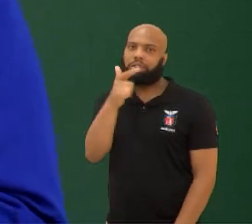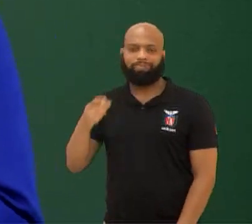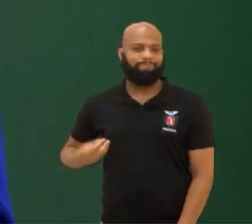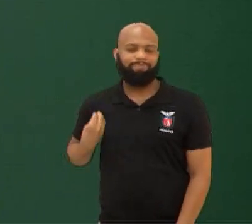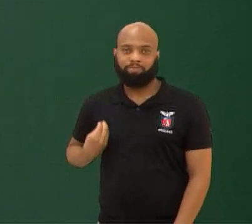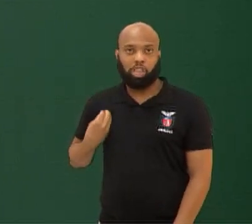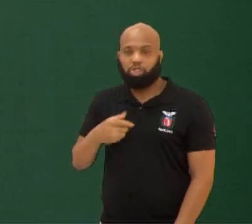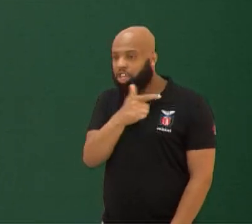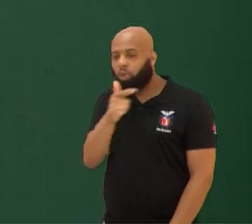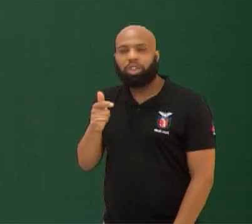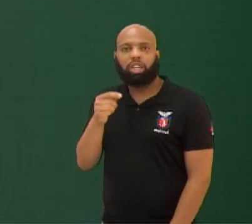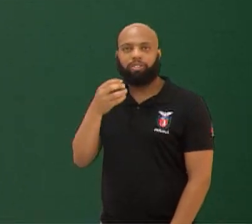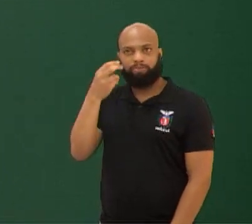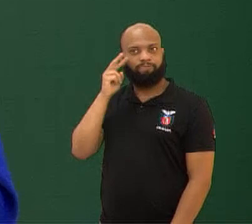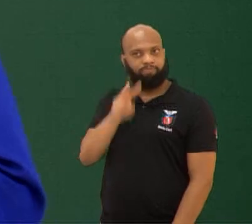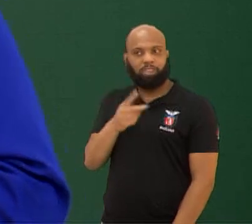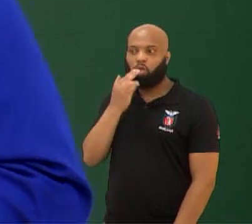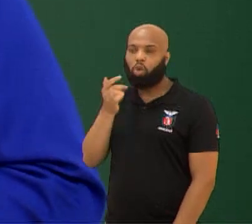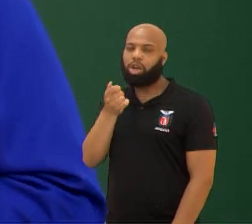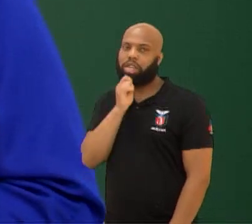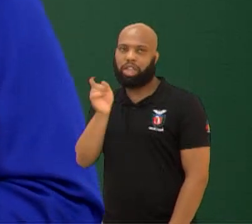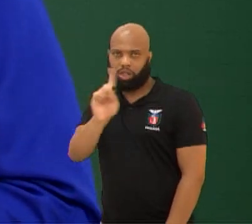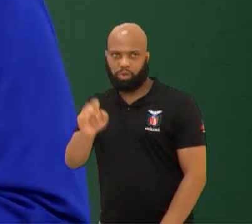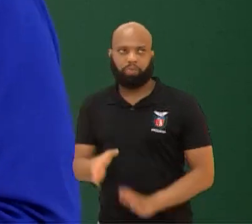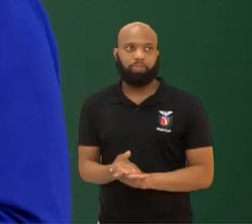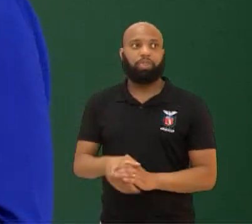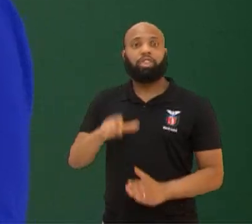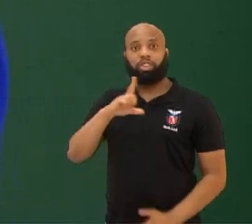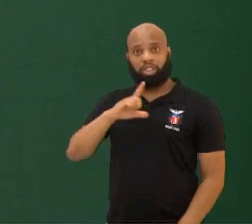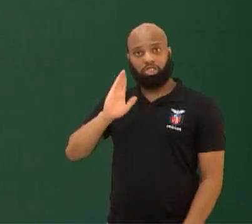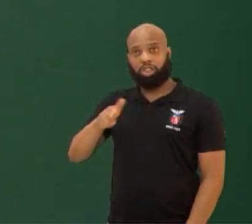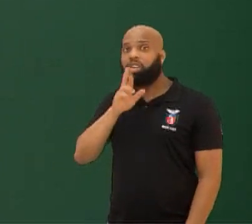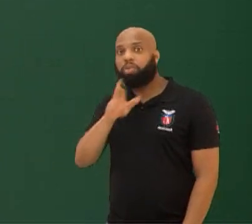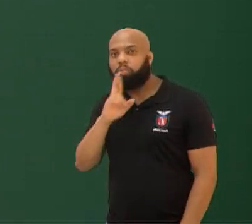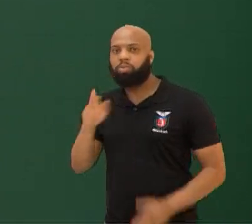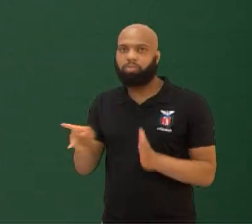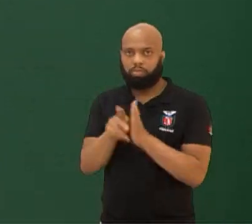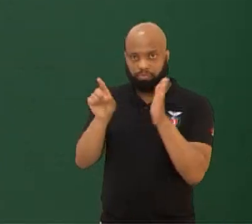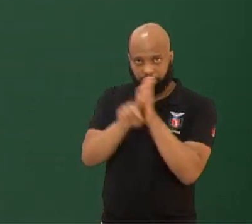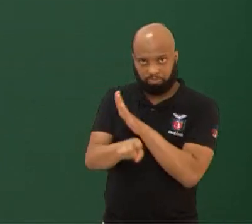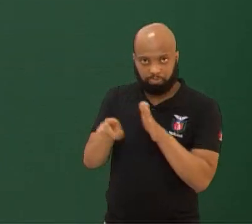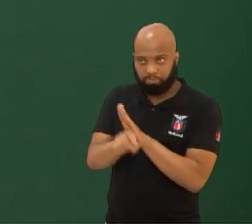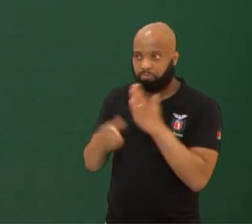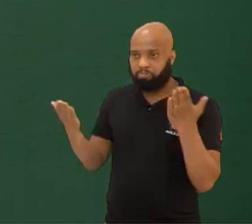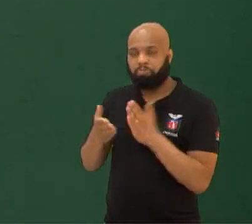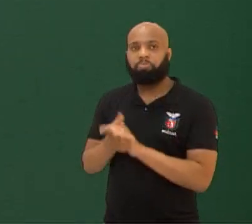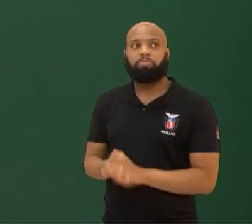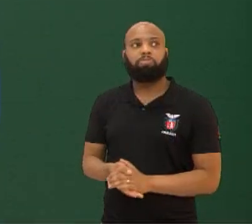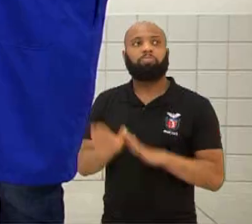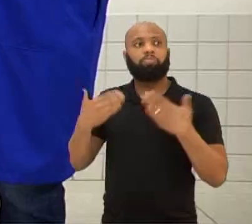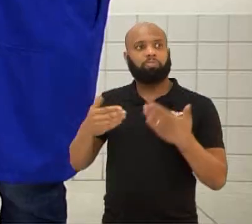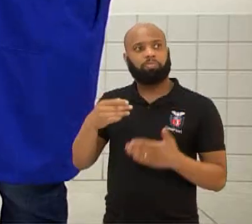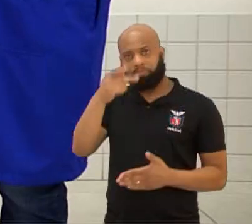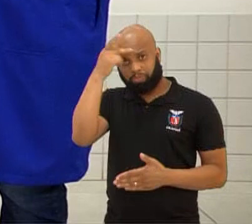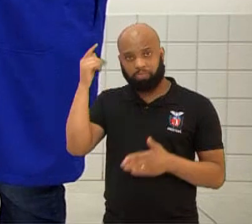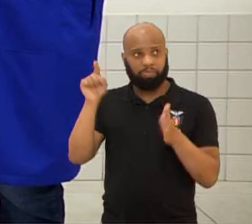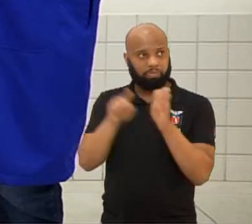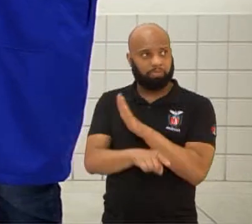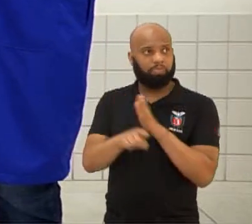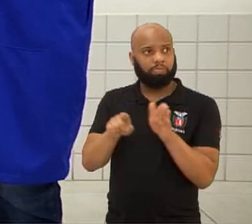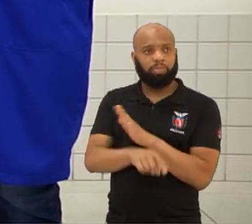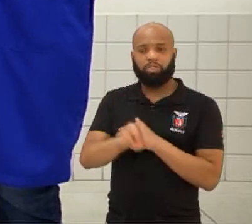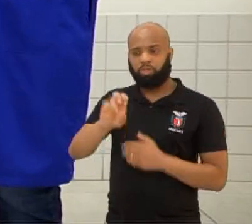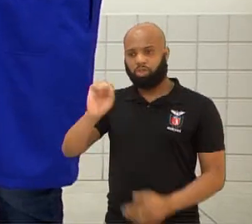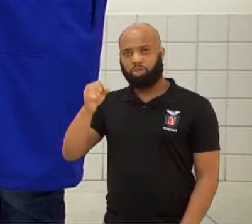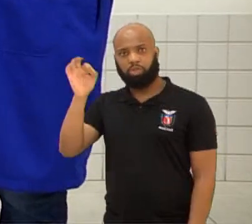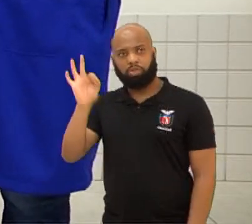do que as nossas, por exemplo. Então, nós temos aqui já a resposta ao nosso quiz, então vamos analisar lá. Professor Hugo, o pessoal, 58%